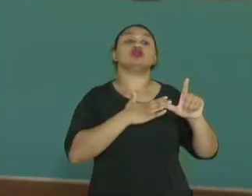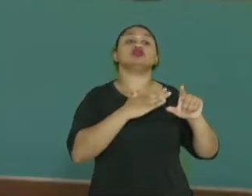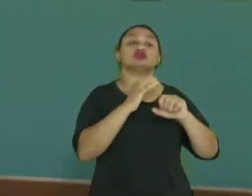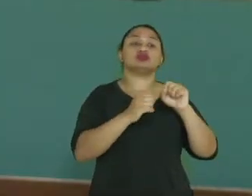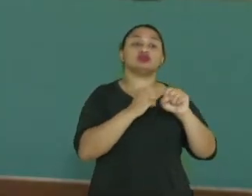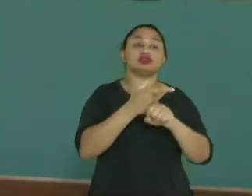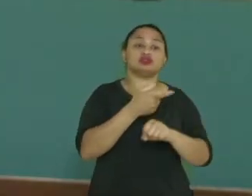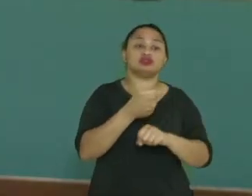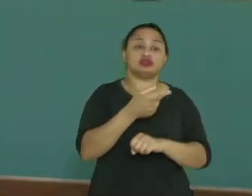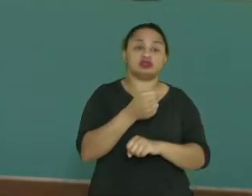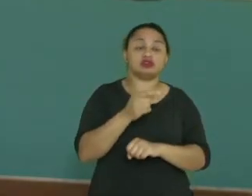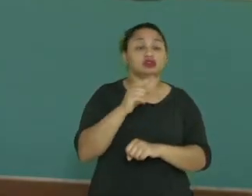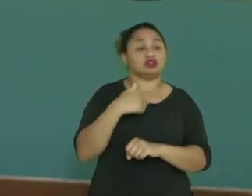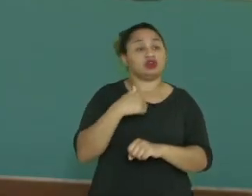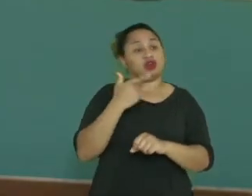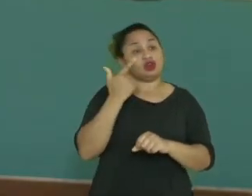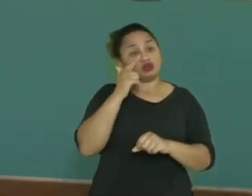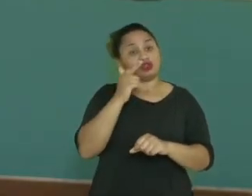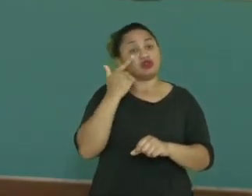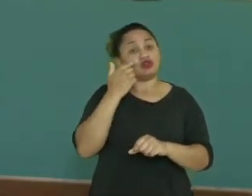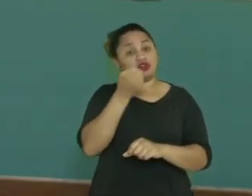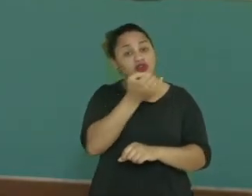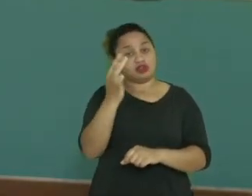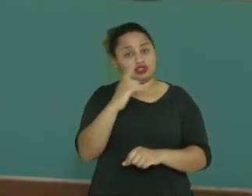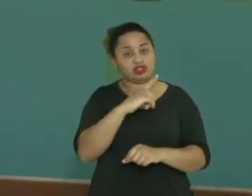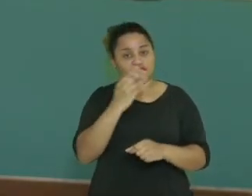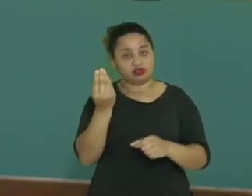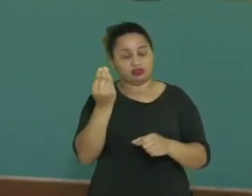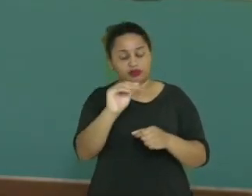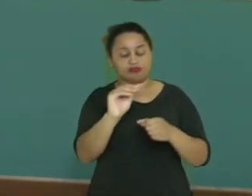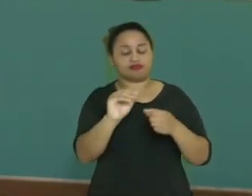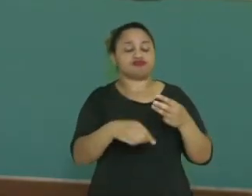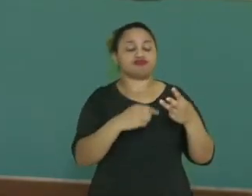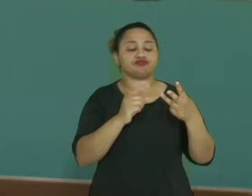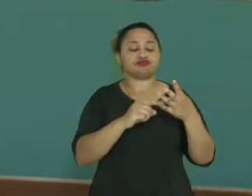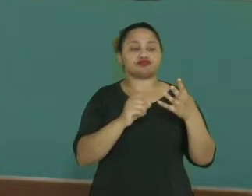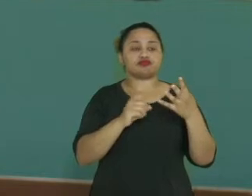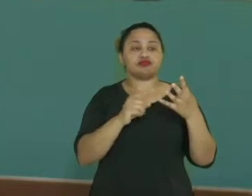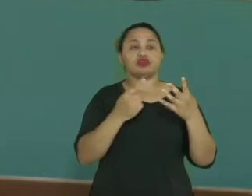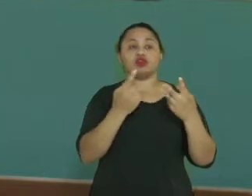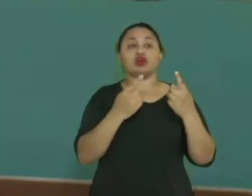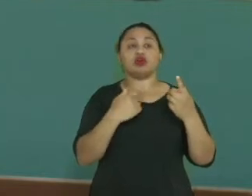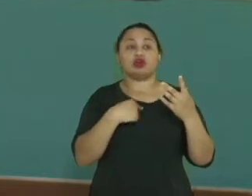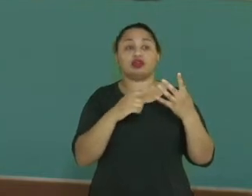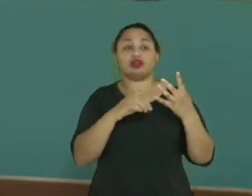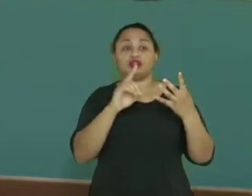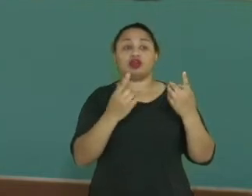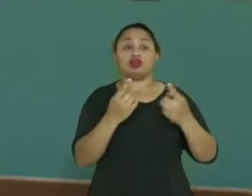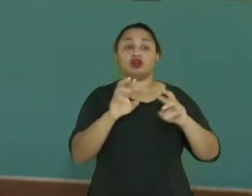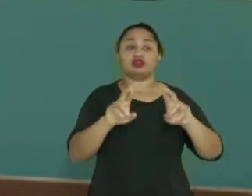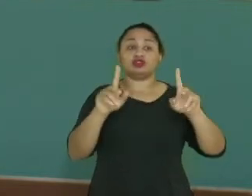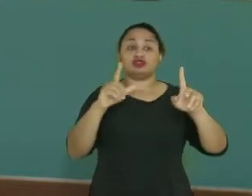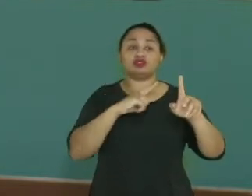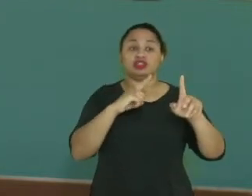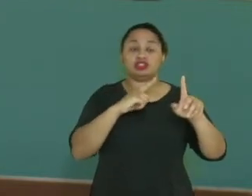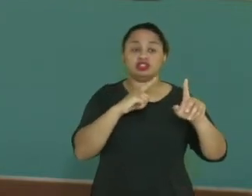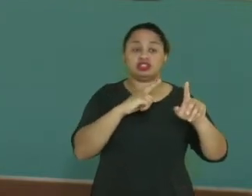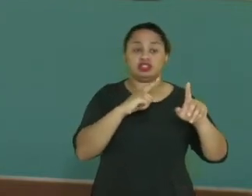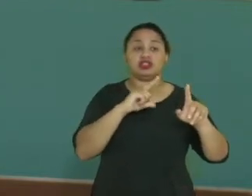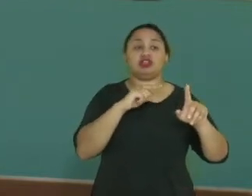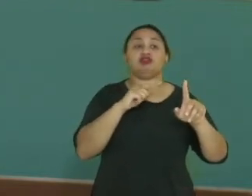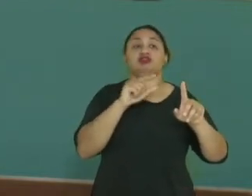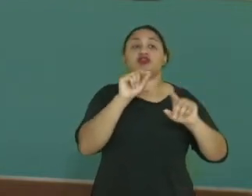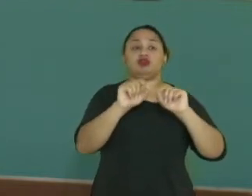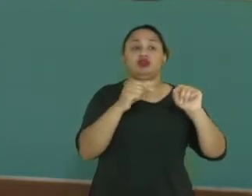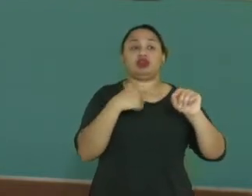28.947 mortes, tá? Seguindo aqui, qual a diferença entre o número de mortes de abril de 2021 para o mesmo mês ali